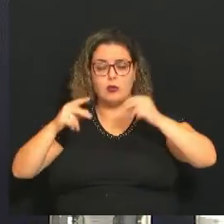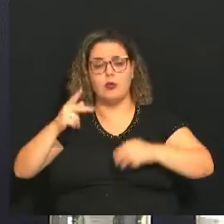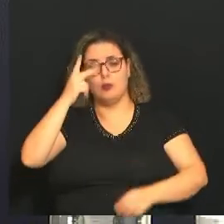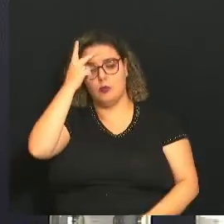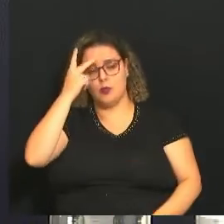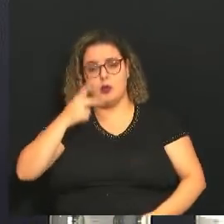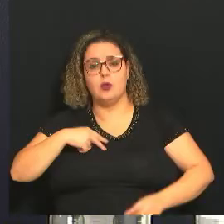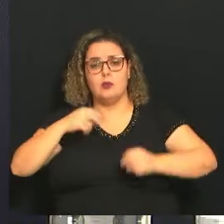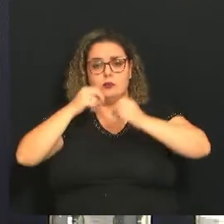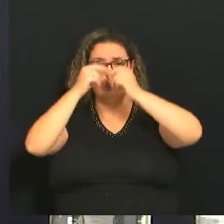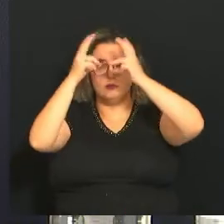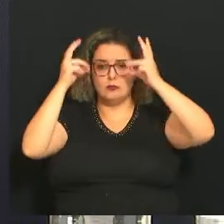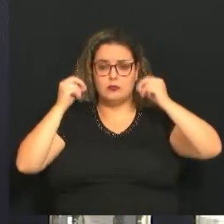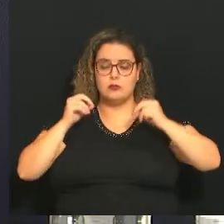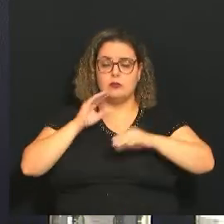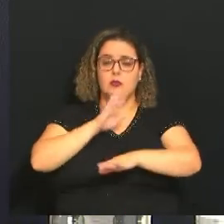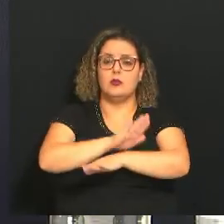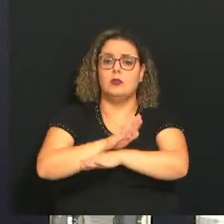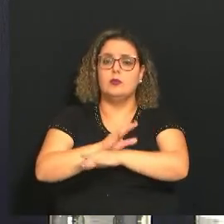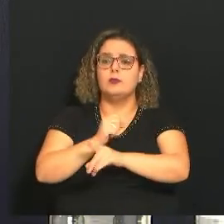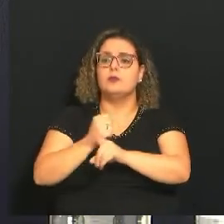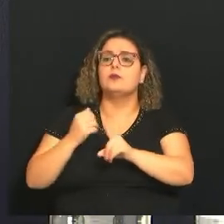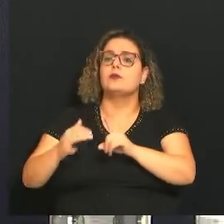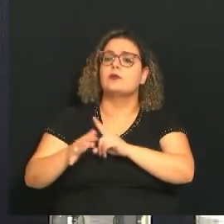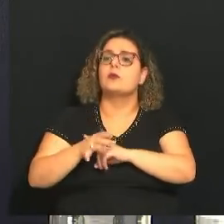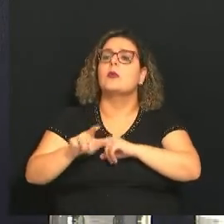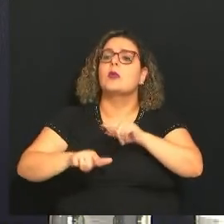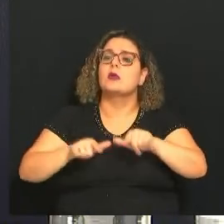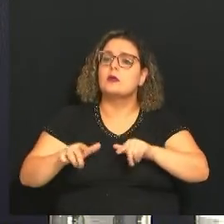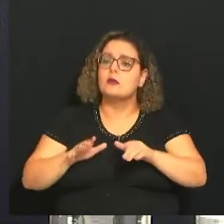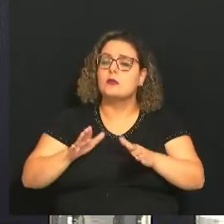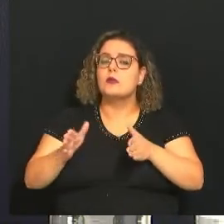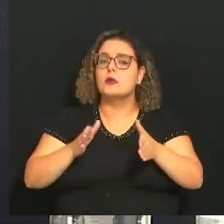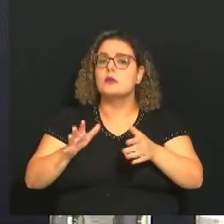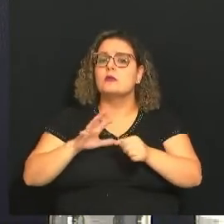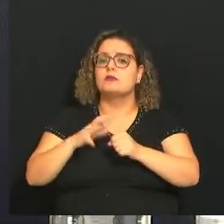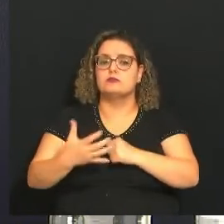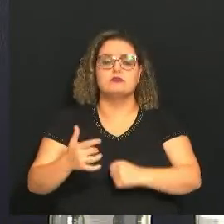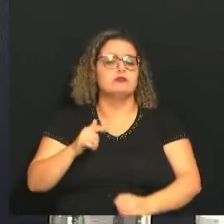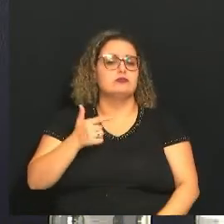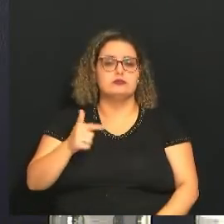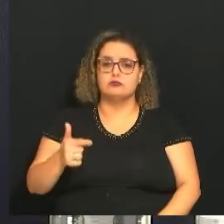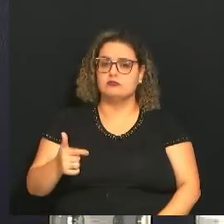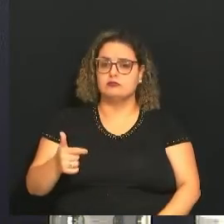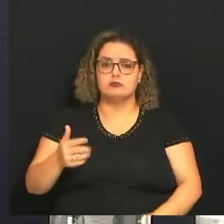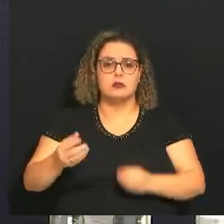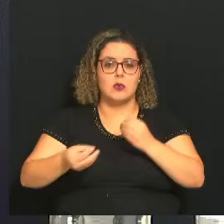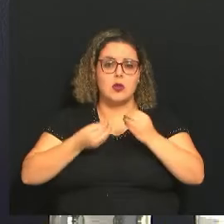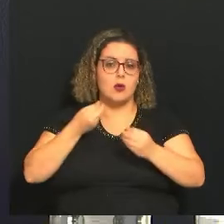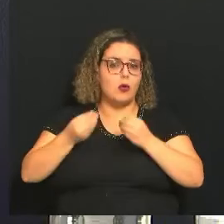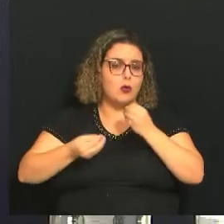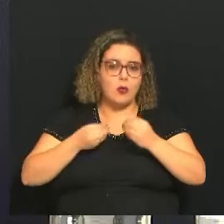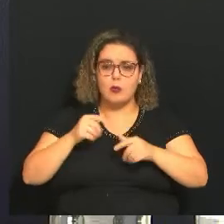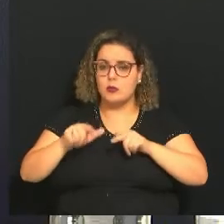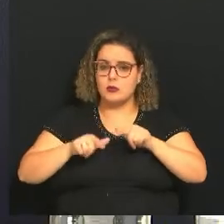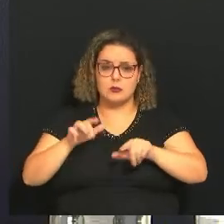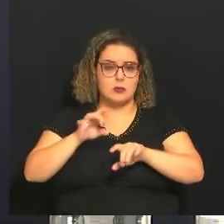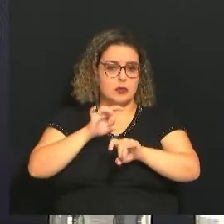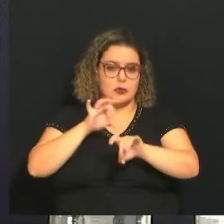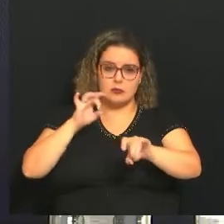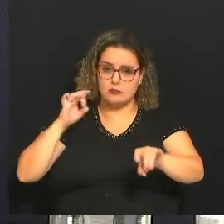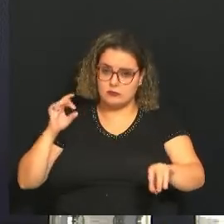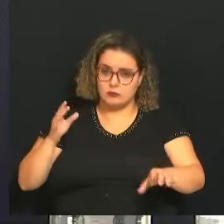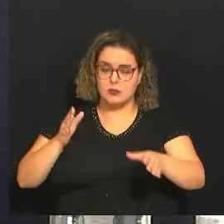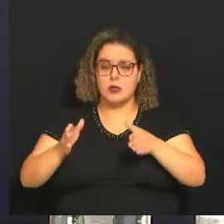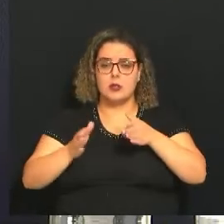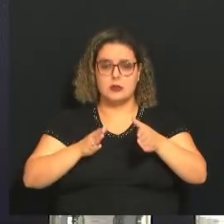da assistência social, que trabalhou muito na pandemia, não teve nenhuma condição de trabalhar de forma remota nesse período